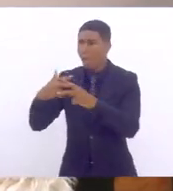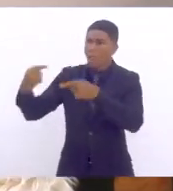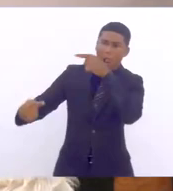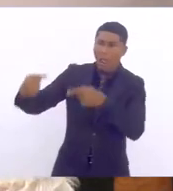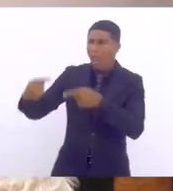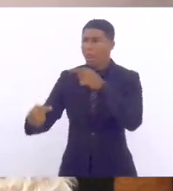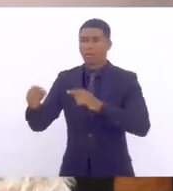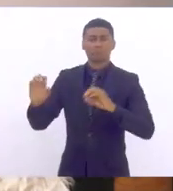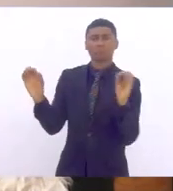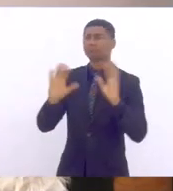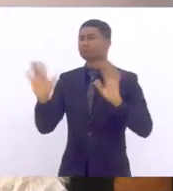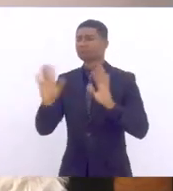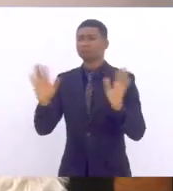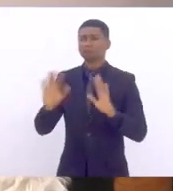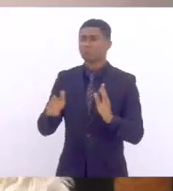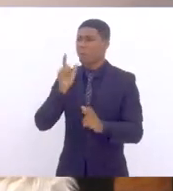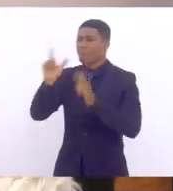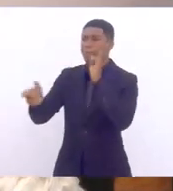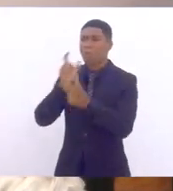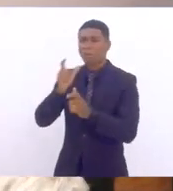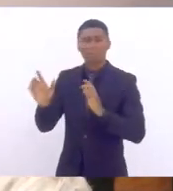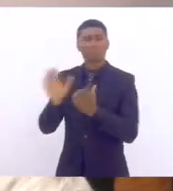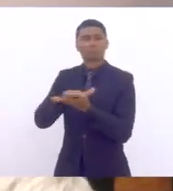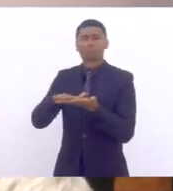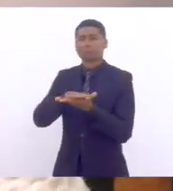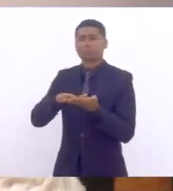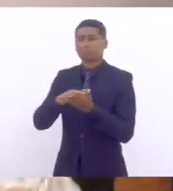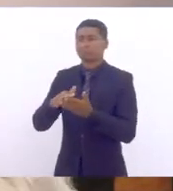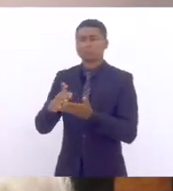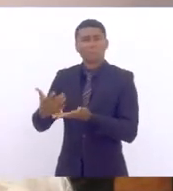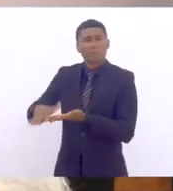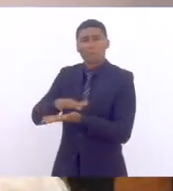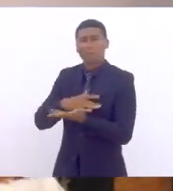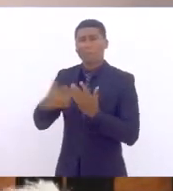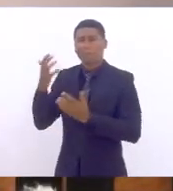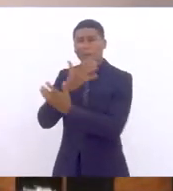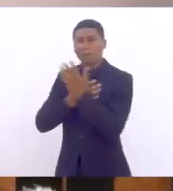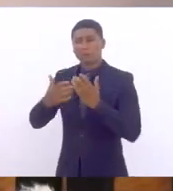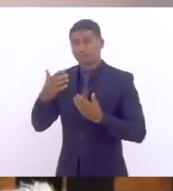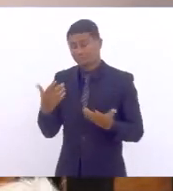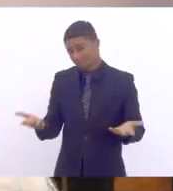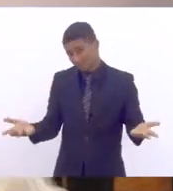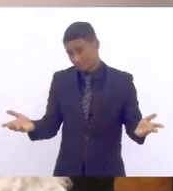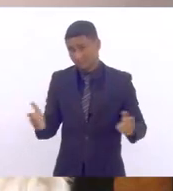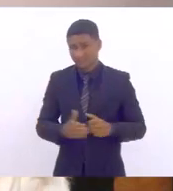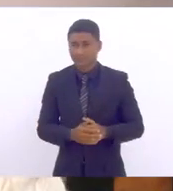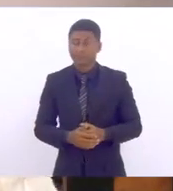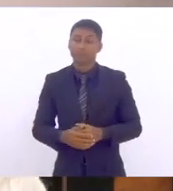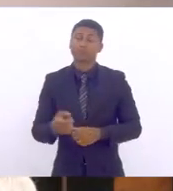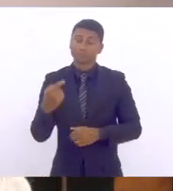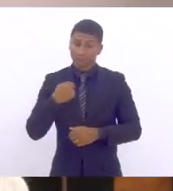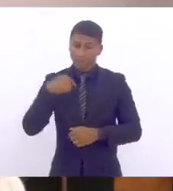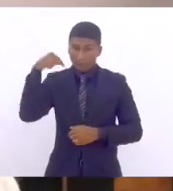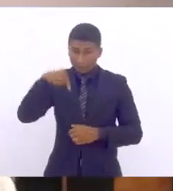está um ofendendo o outro. Então, o que eu defendo aqui na casa, e vou